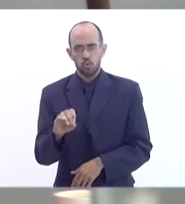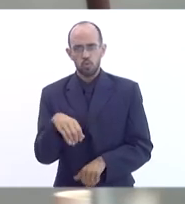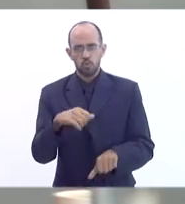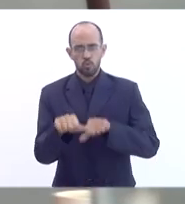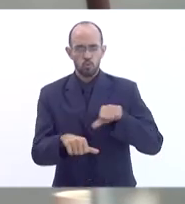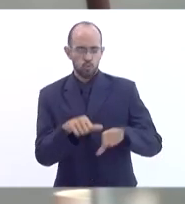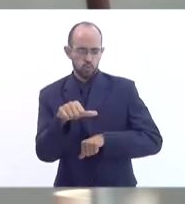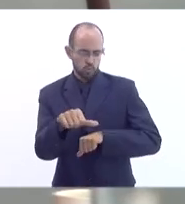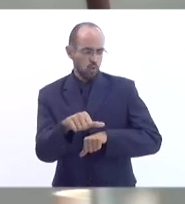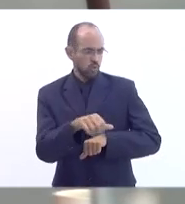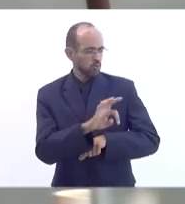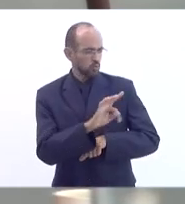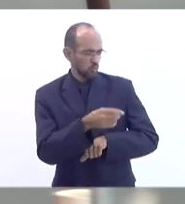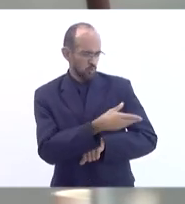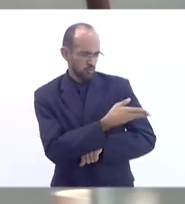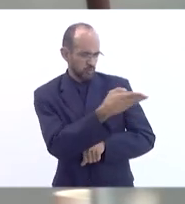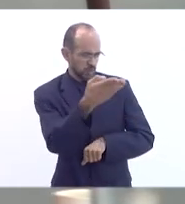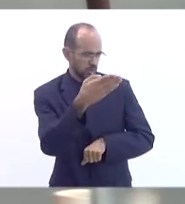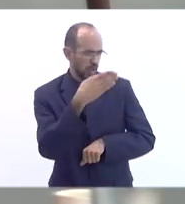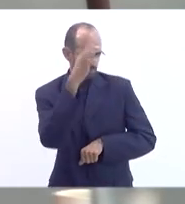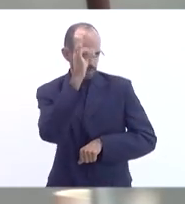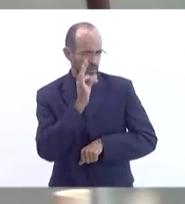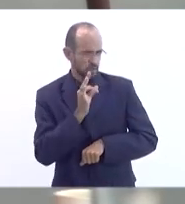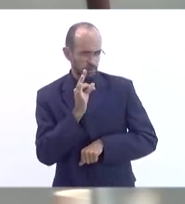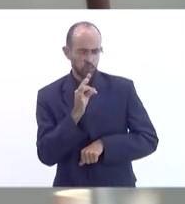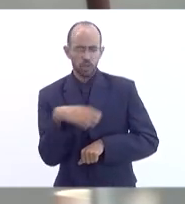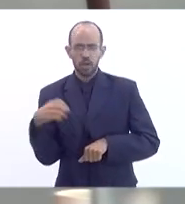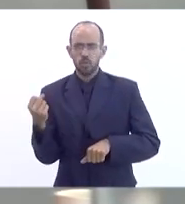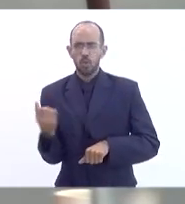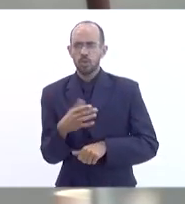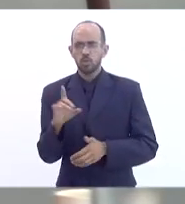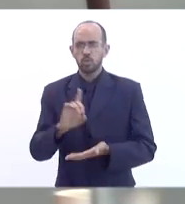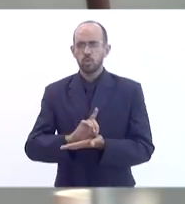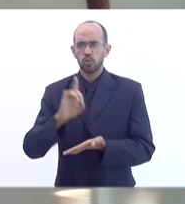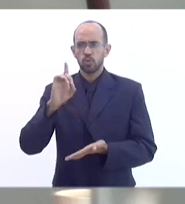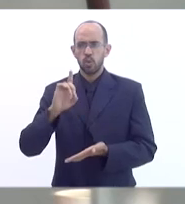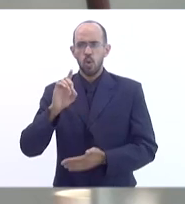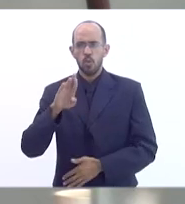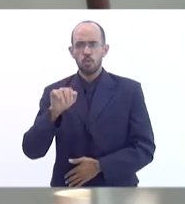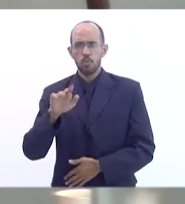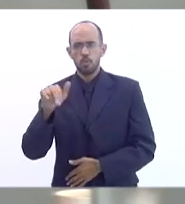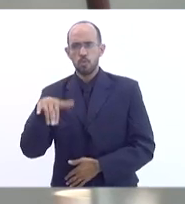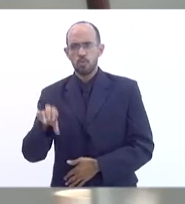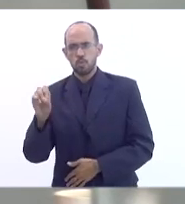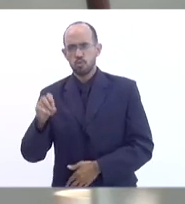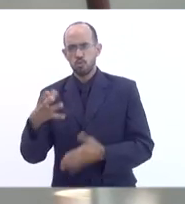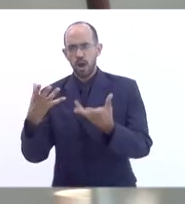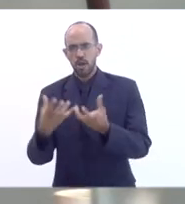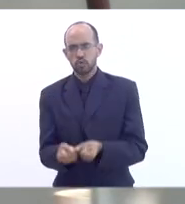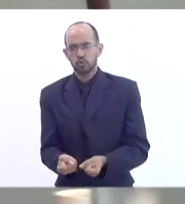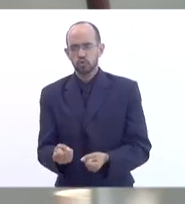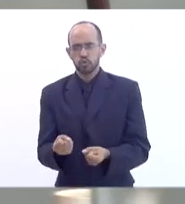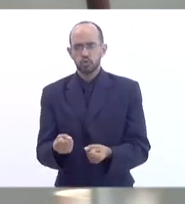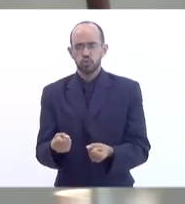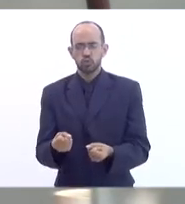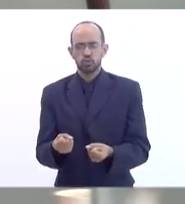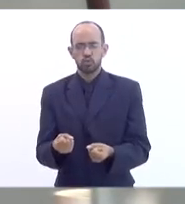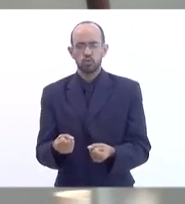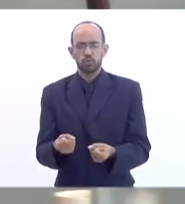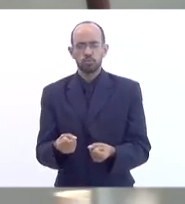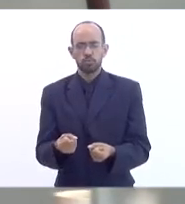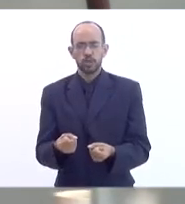todos aqui são testemunhas disso quando o dobro do B assume a Procuradoria Geral do Estado a uma mudança